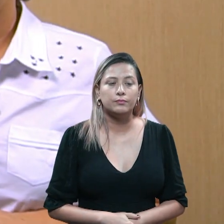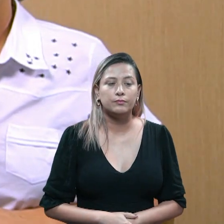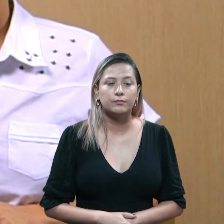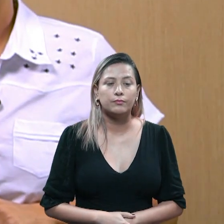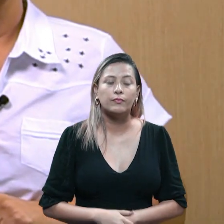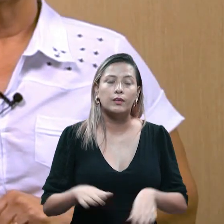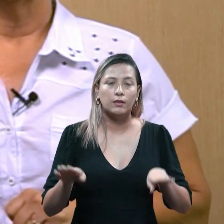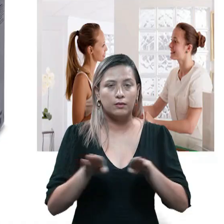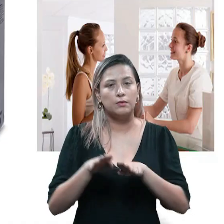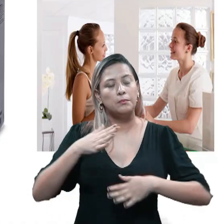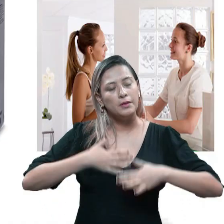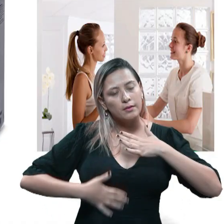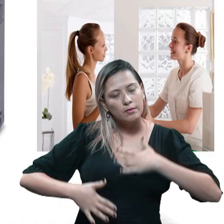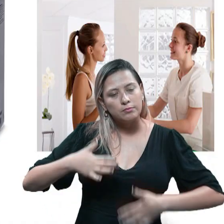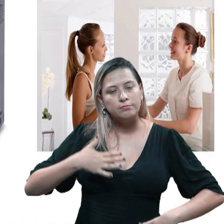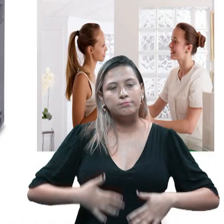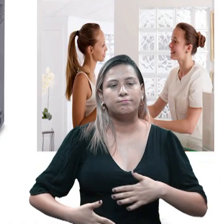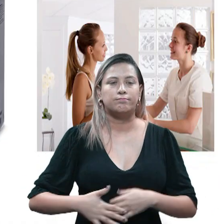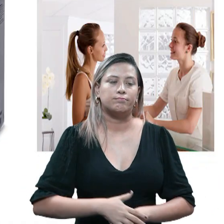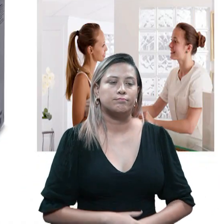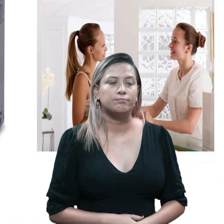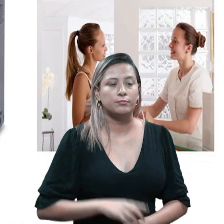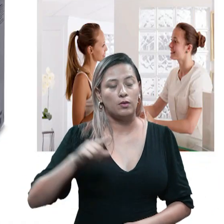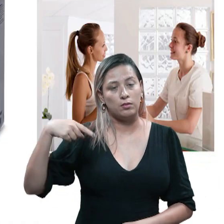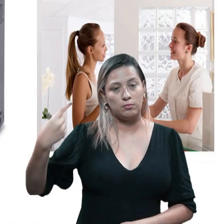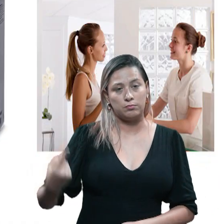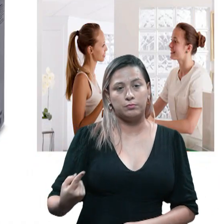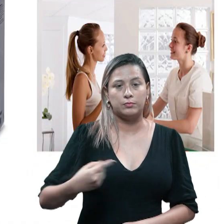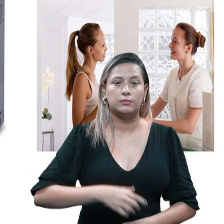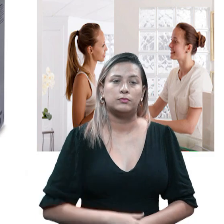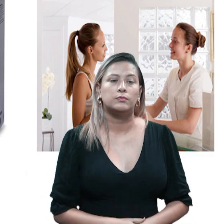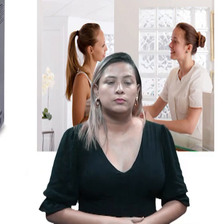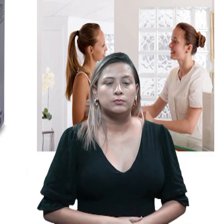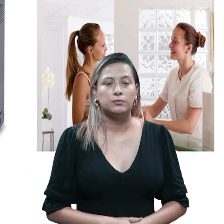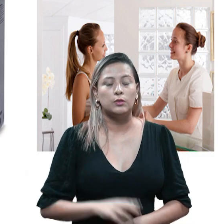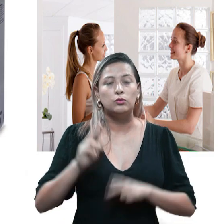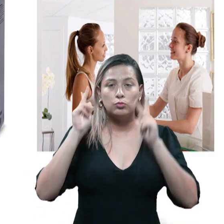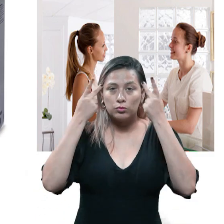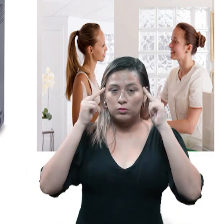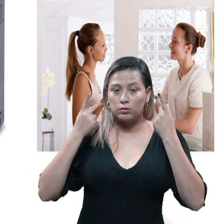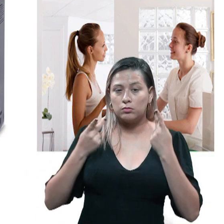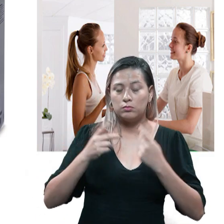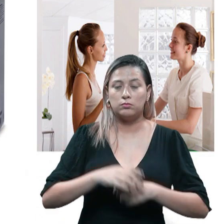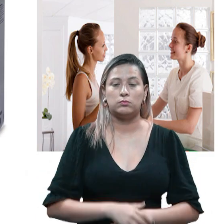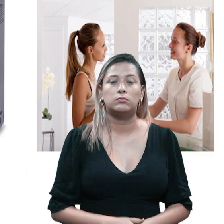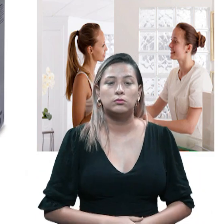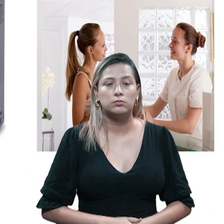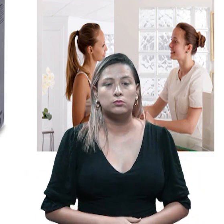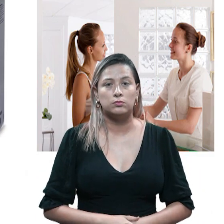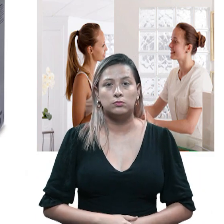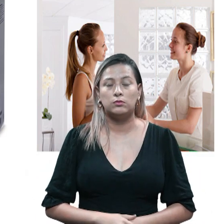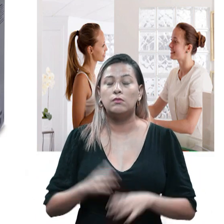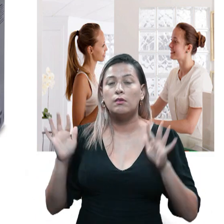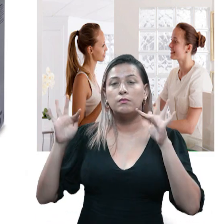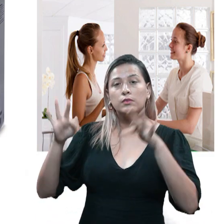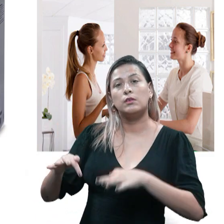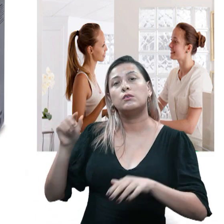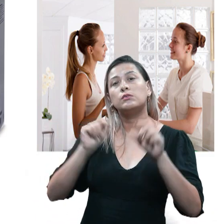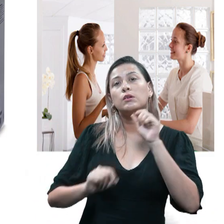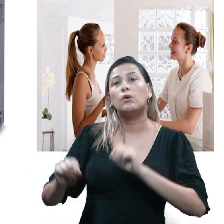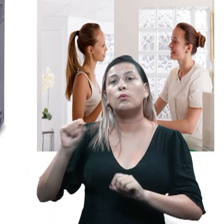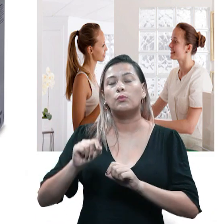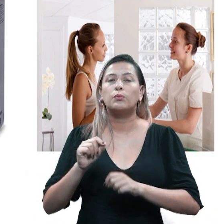e calmante. Depois dessa etapa do hidratante, você vai finalizar com o filtro